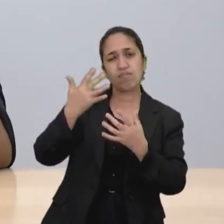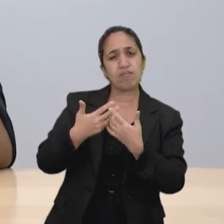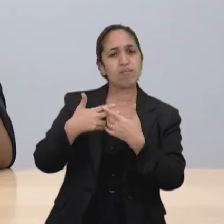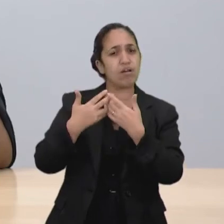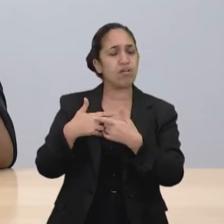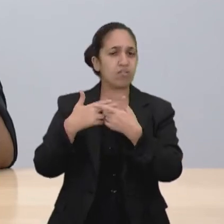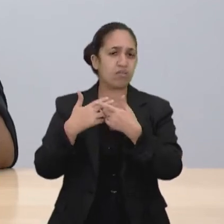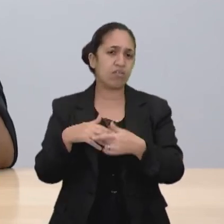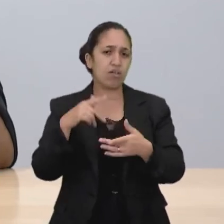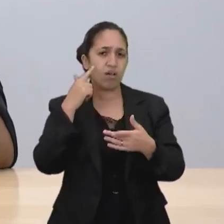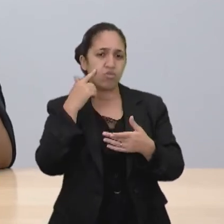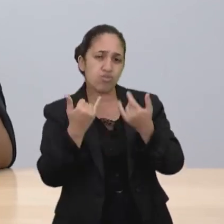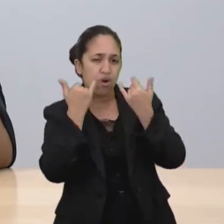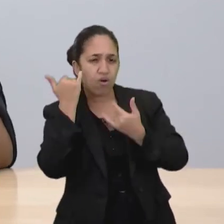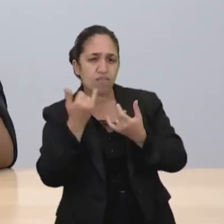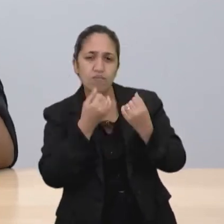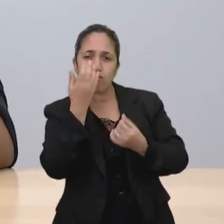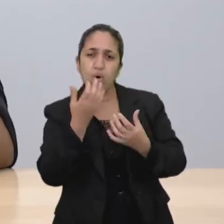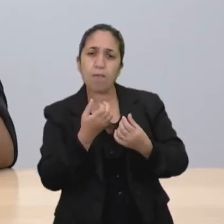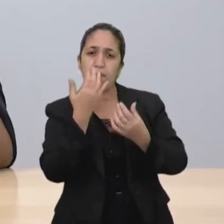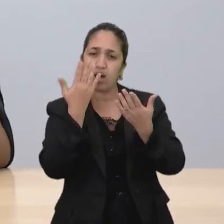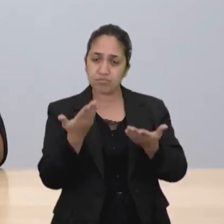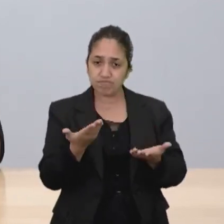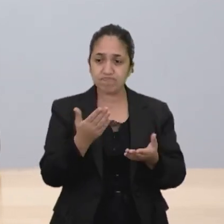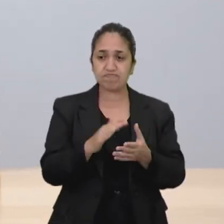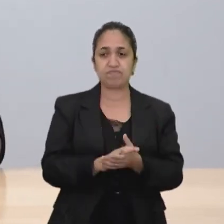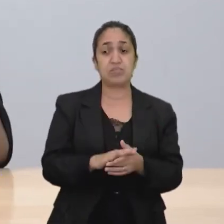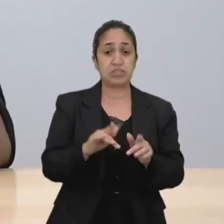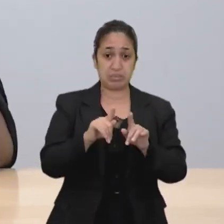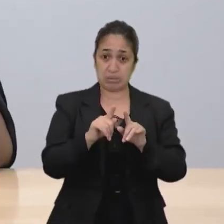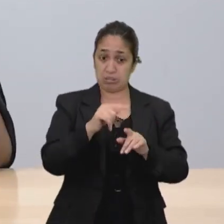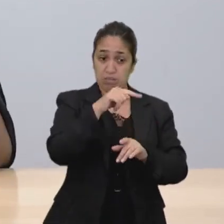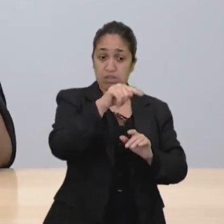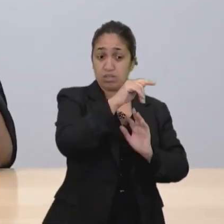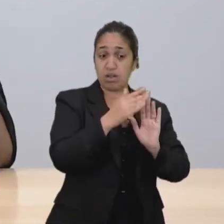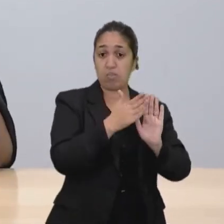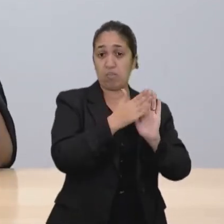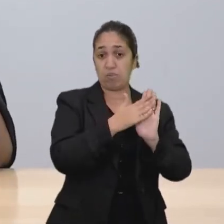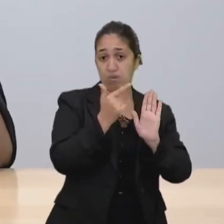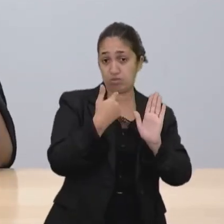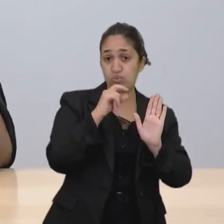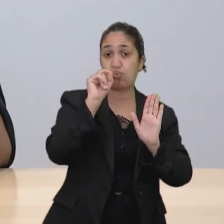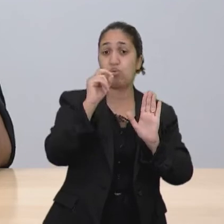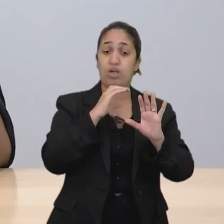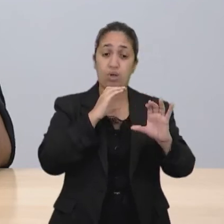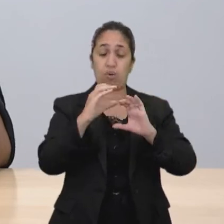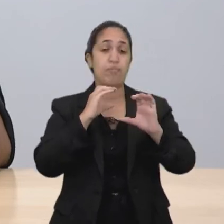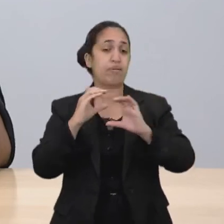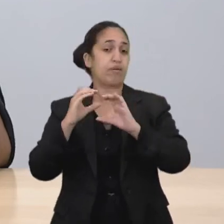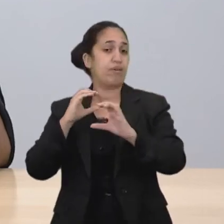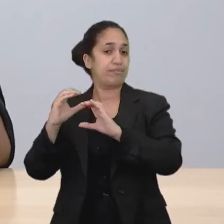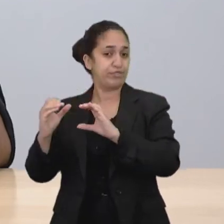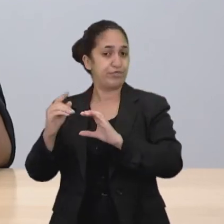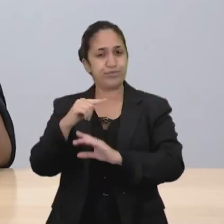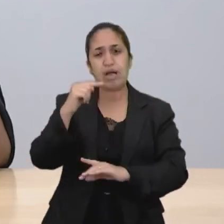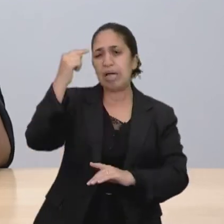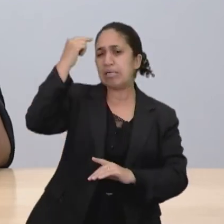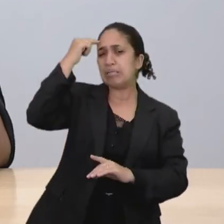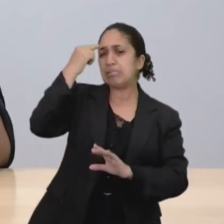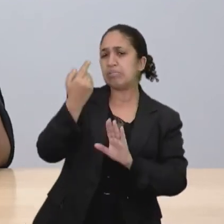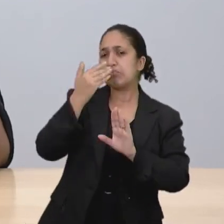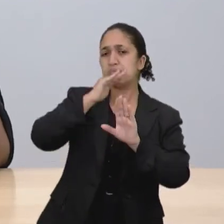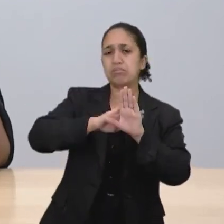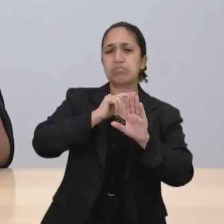reflexão, de trazer informação e, além disso, se ele tem um propósito comunicativo, né? Se há uma ideia por trás